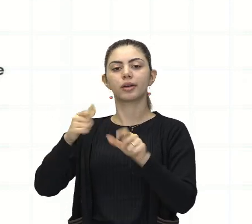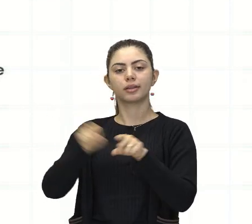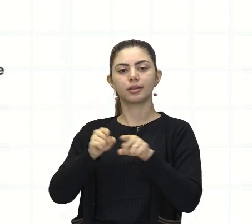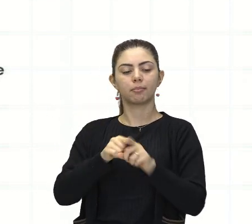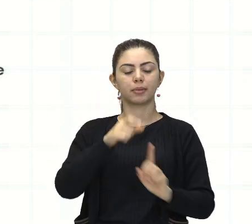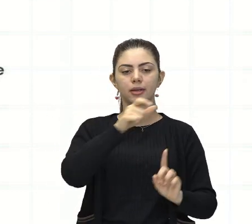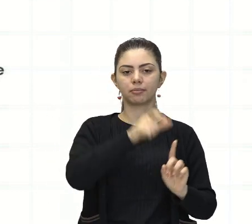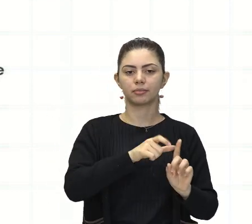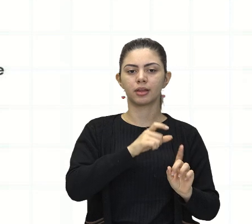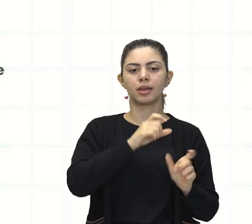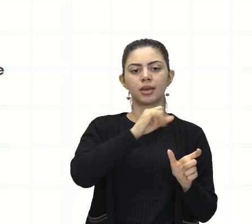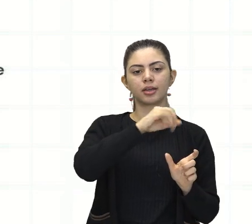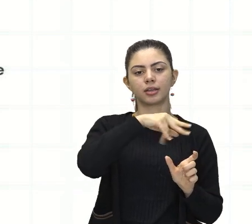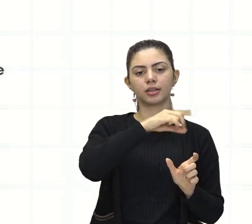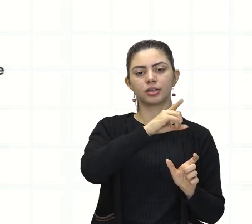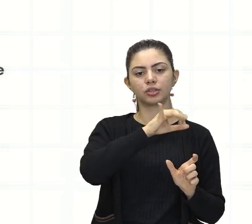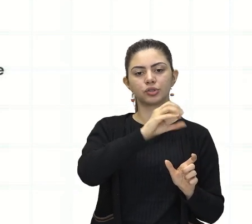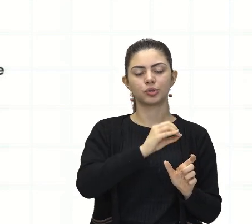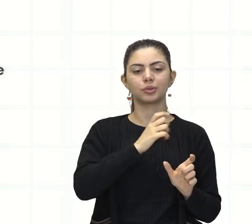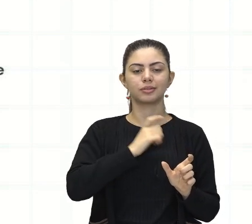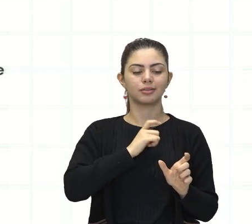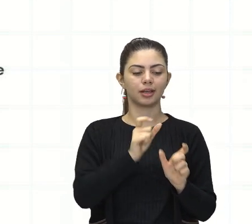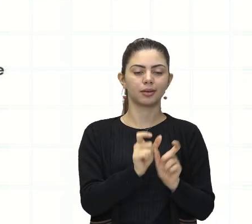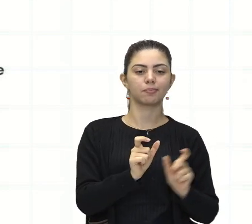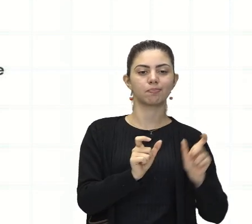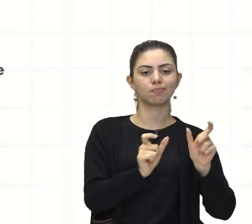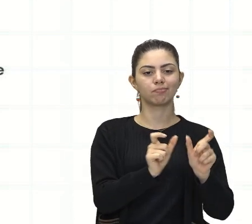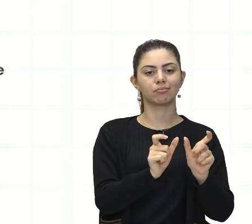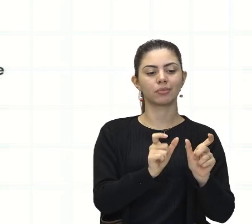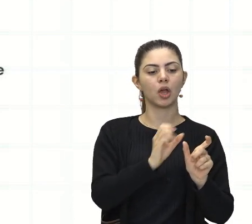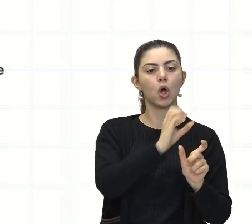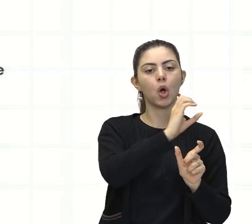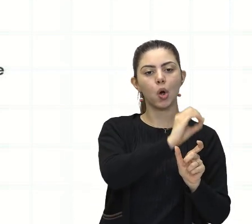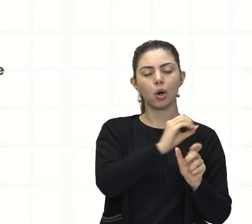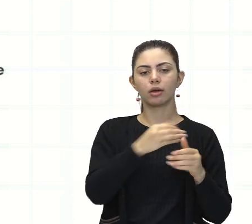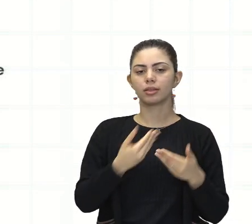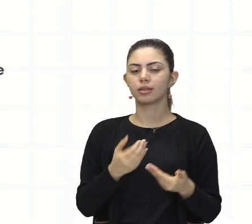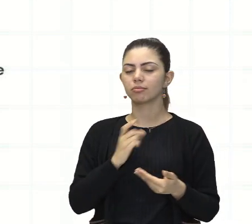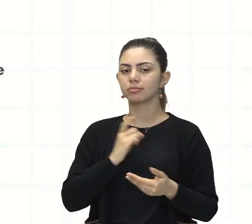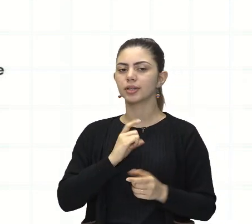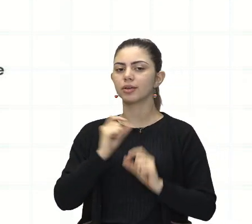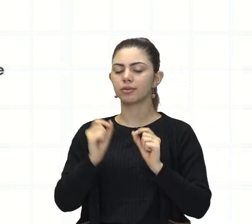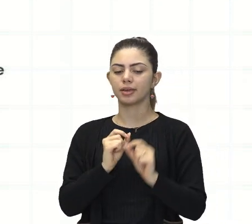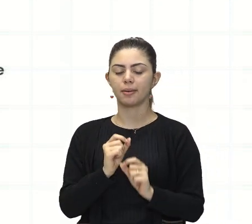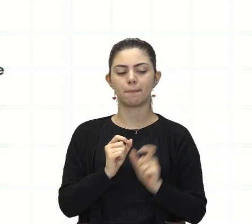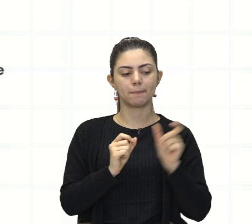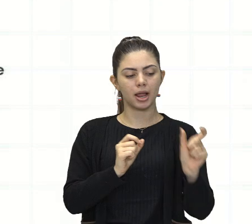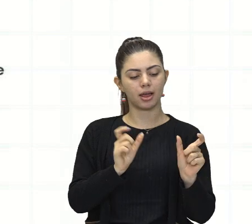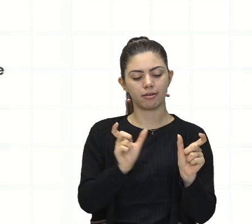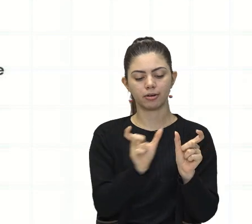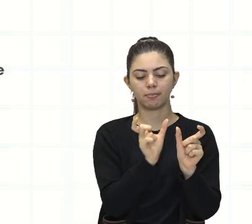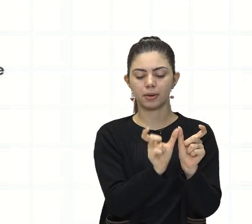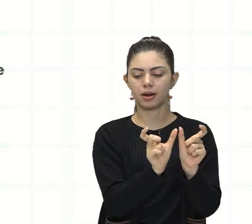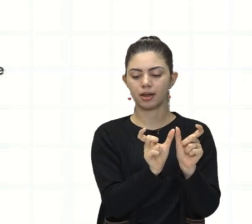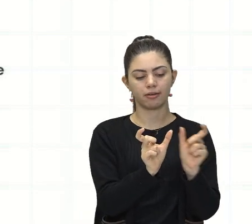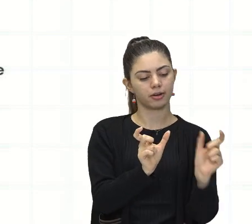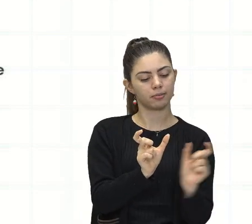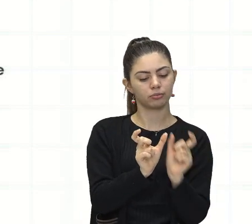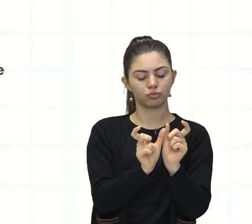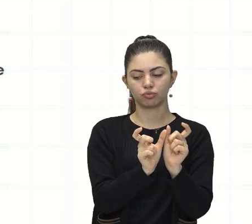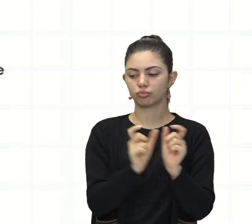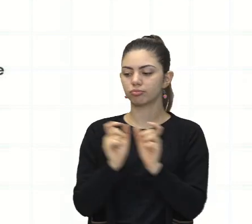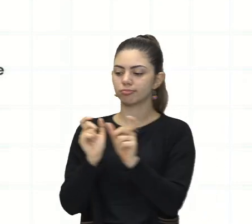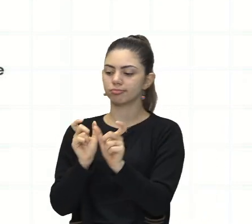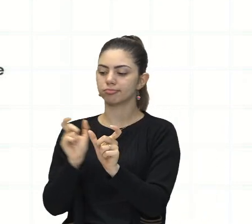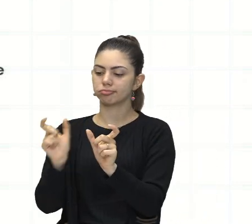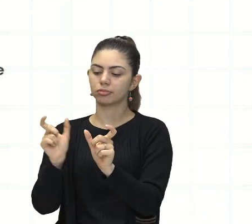indivíduo. Quando nós temos essas palavras acompanhando esses